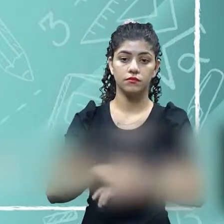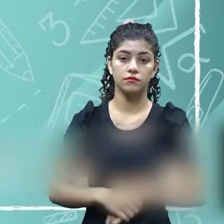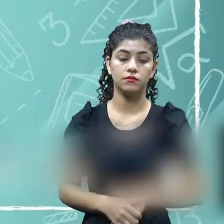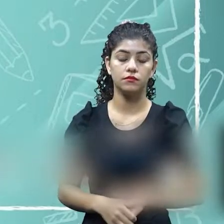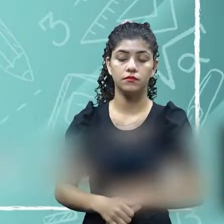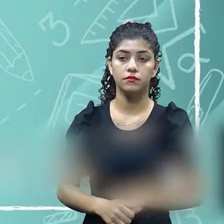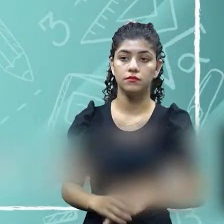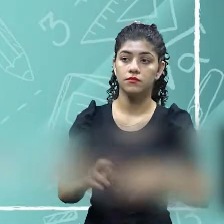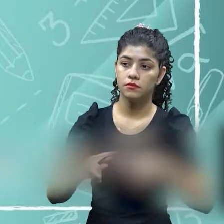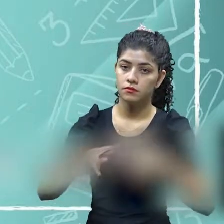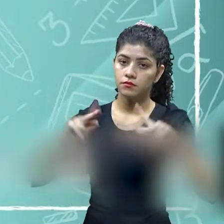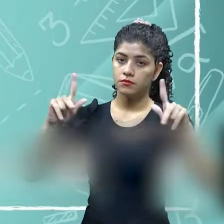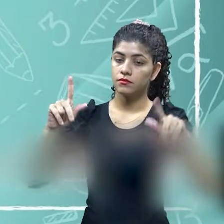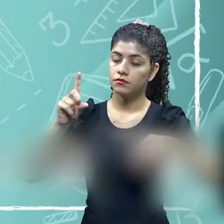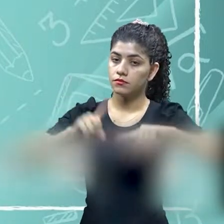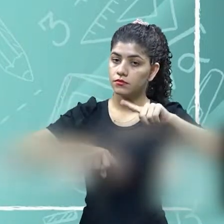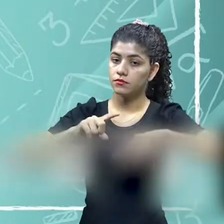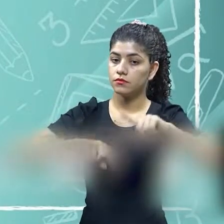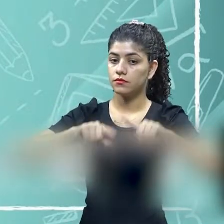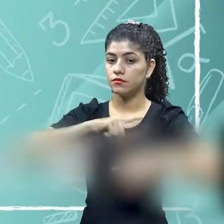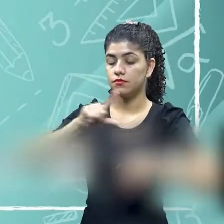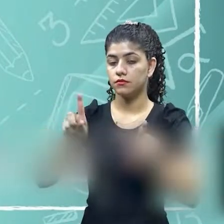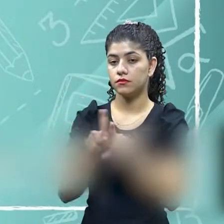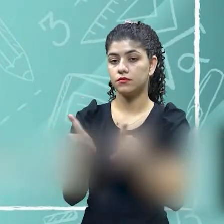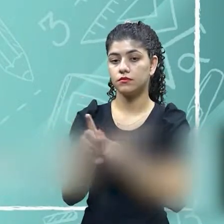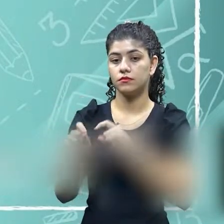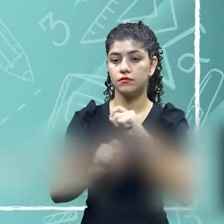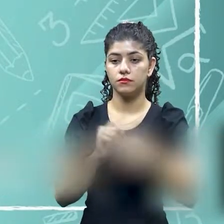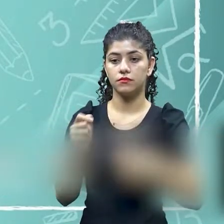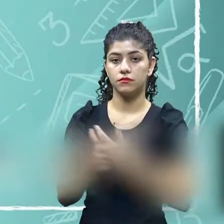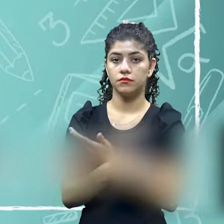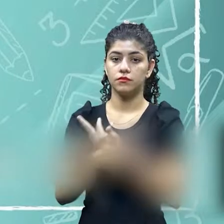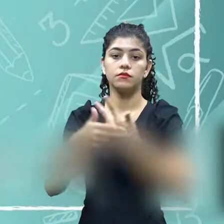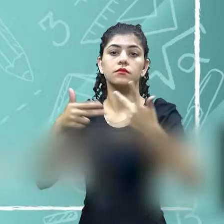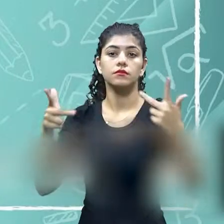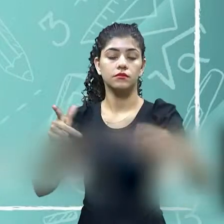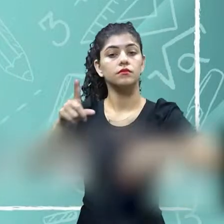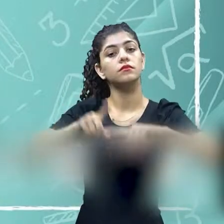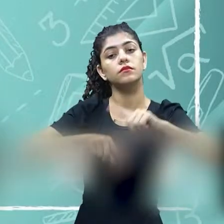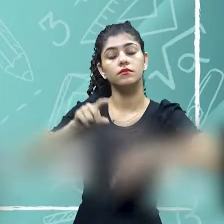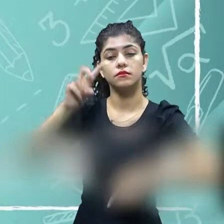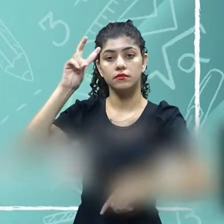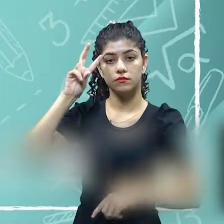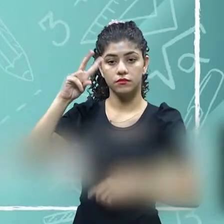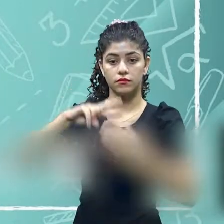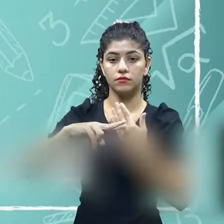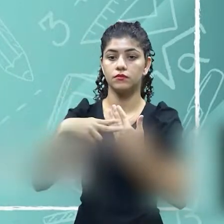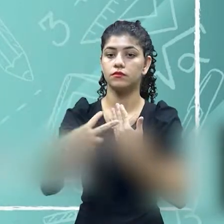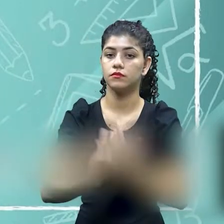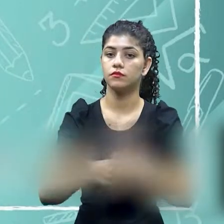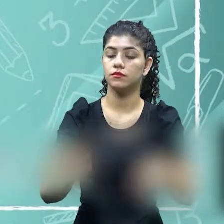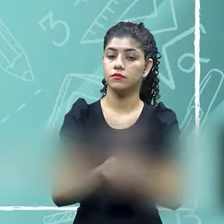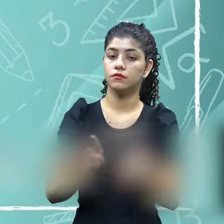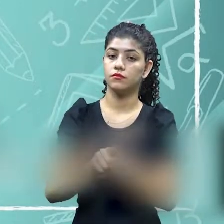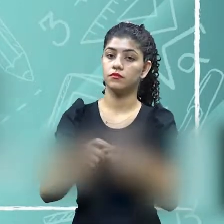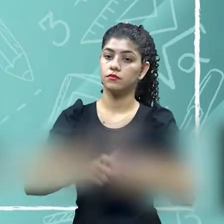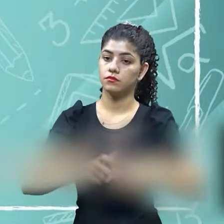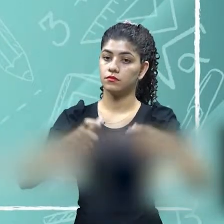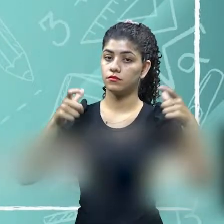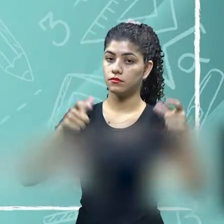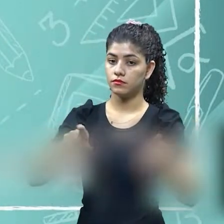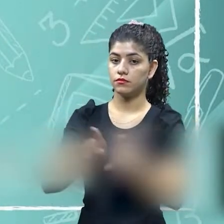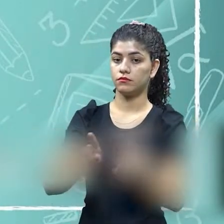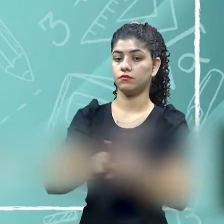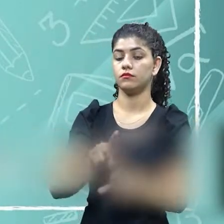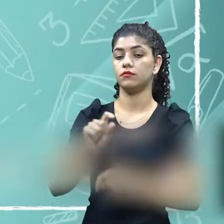ofertas diferenciadas de produtos dos países pertencentes, vai ter o quê? Uma maior variação de produto, como consequência, um aumento do